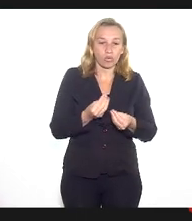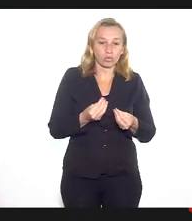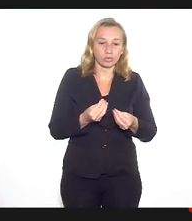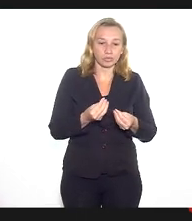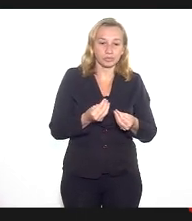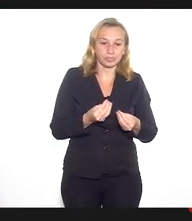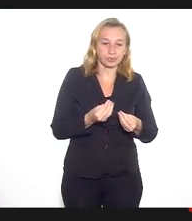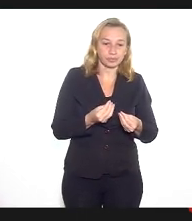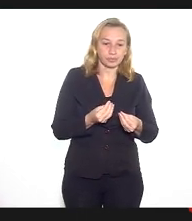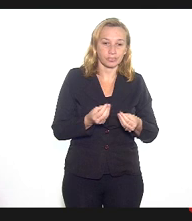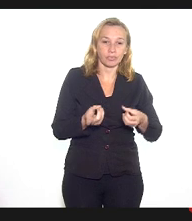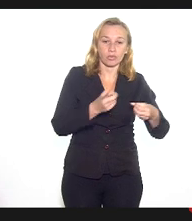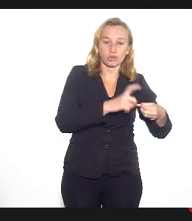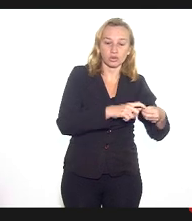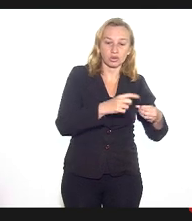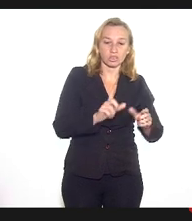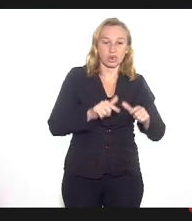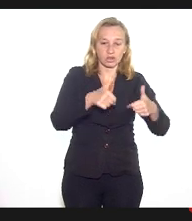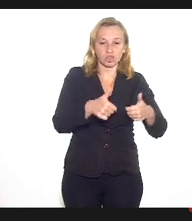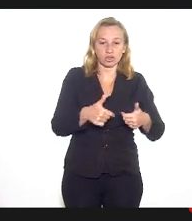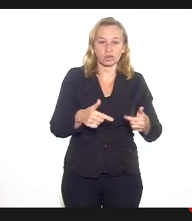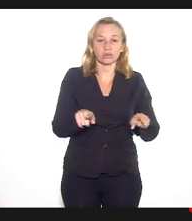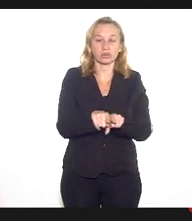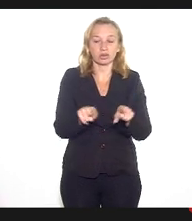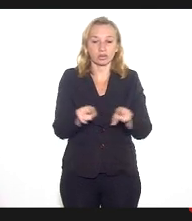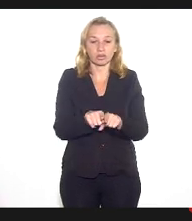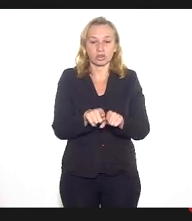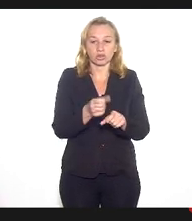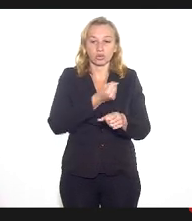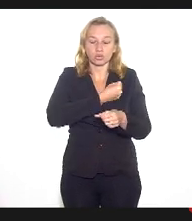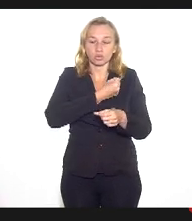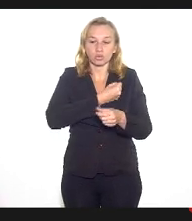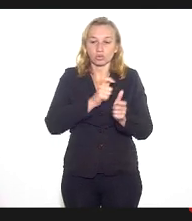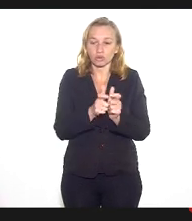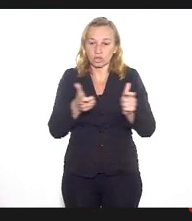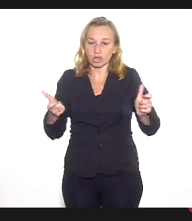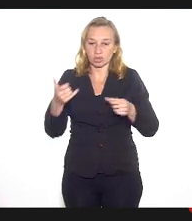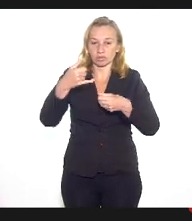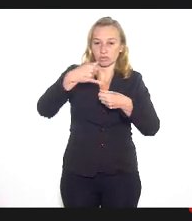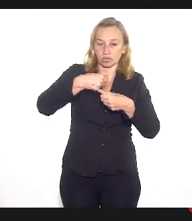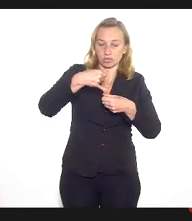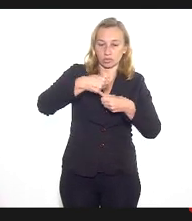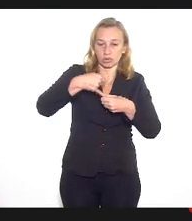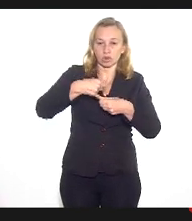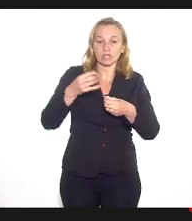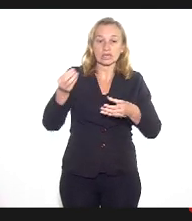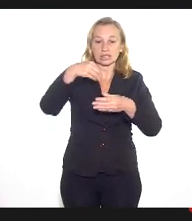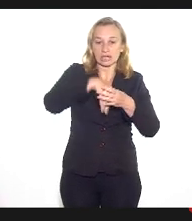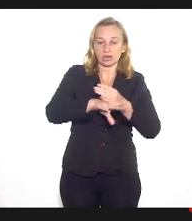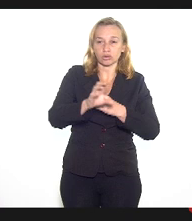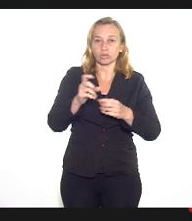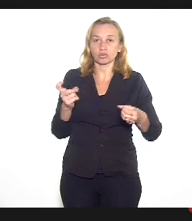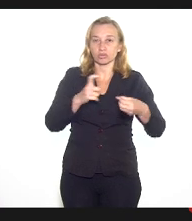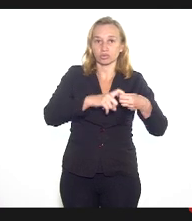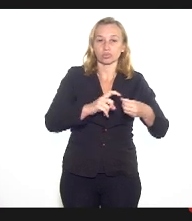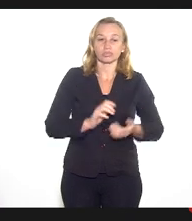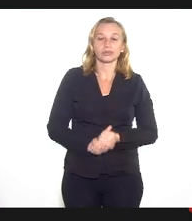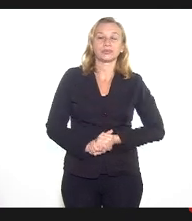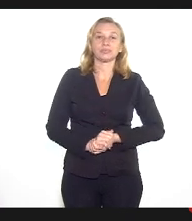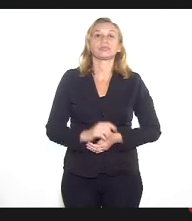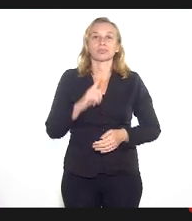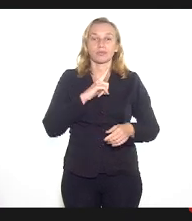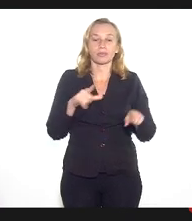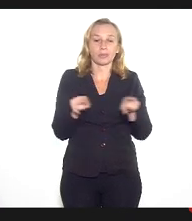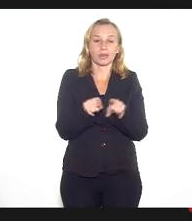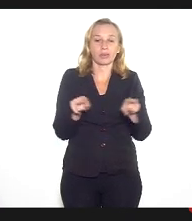contábeis do consórcio vão ser levados e a propriedade do petróleo e gás natural dentro daquele consórcio. Existe